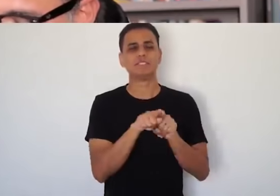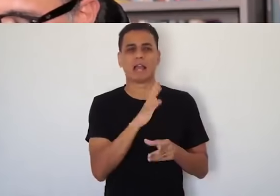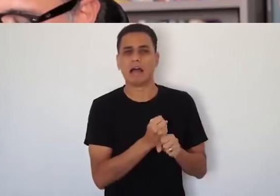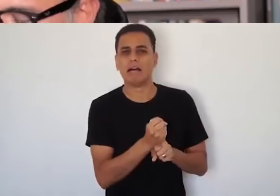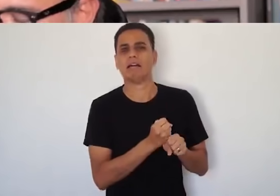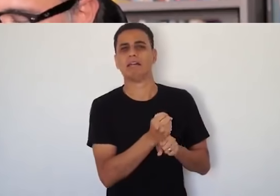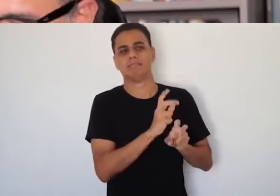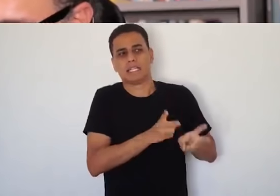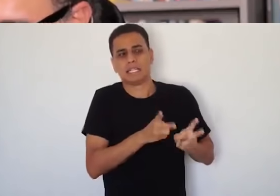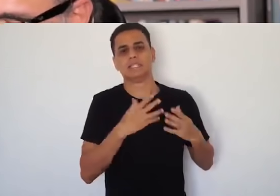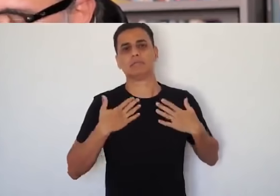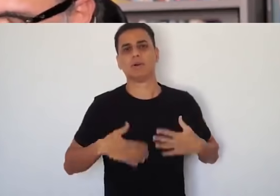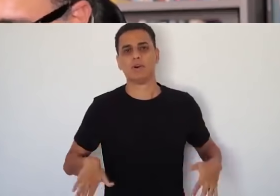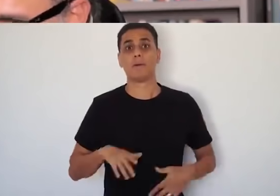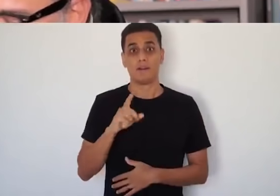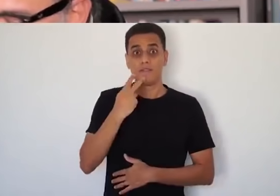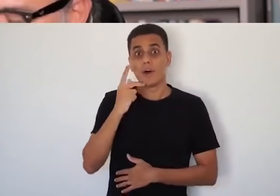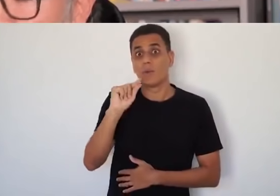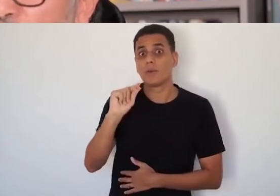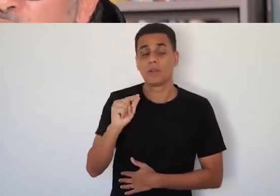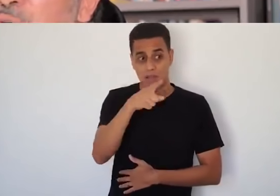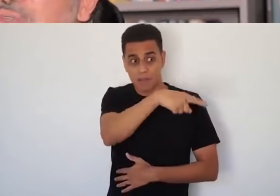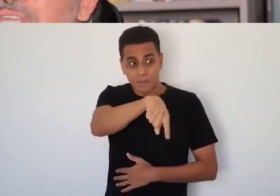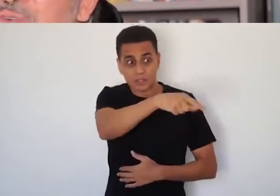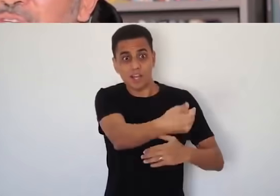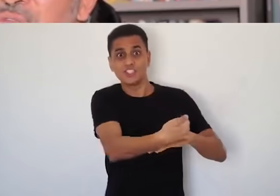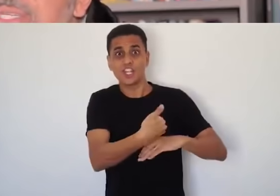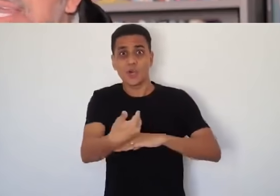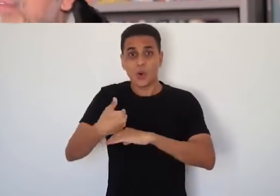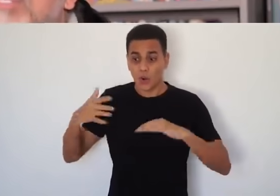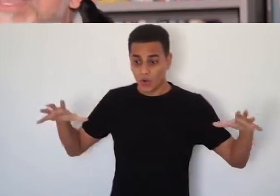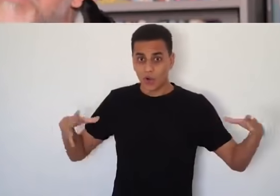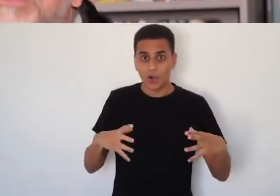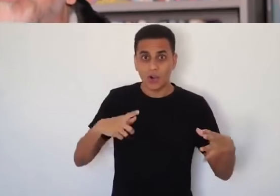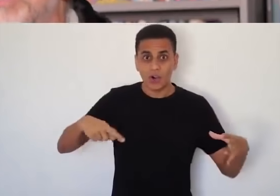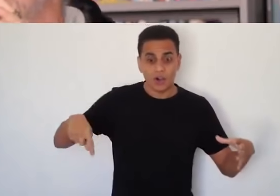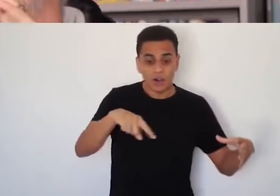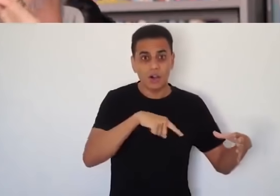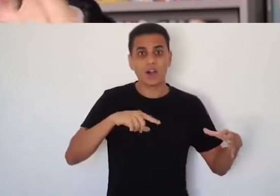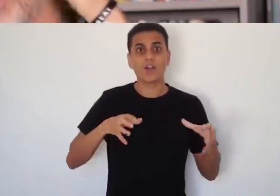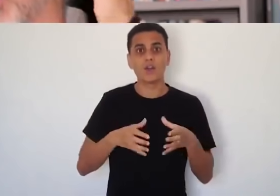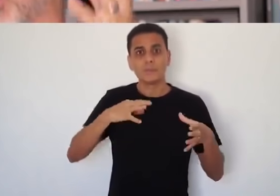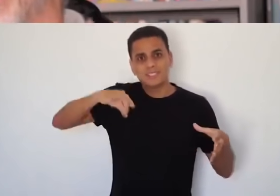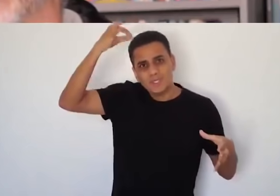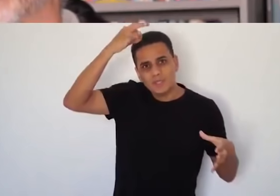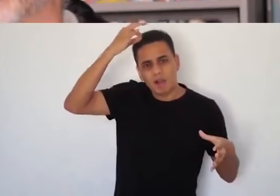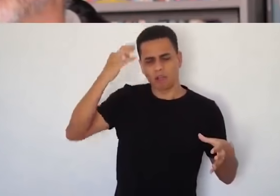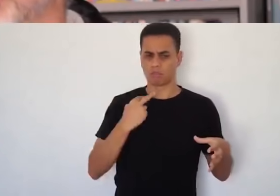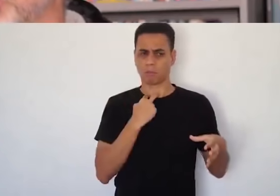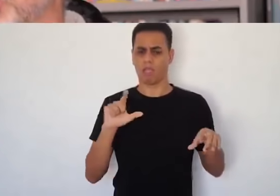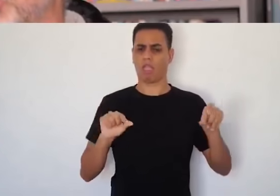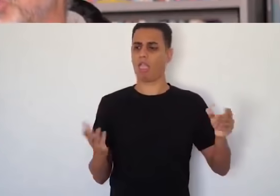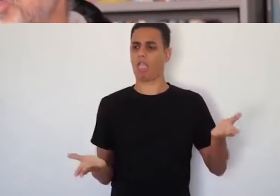irmãos, como cristãos, crentes em nosso glorioso Senhor Jesus, ele faz uma referência a essa glória